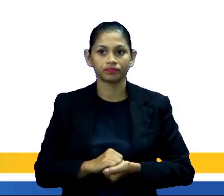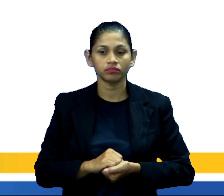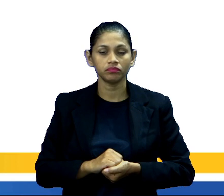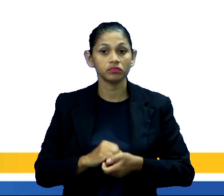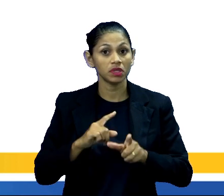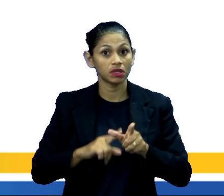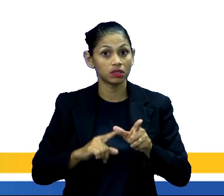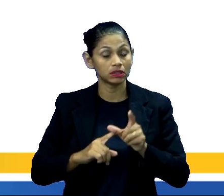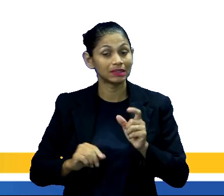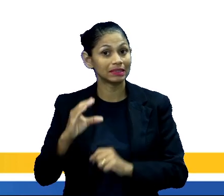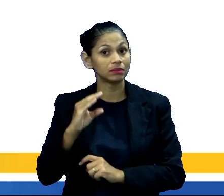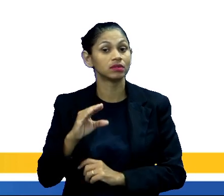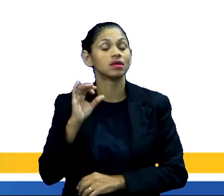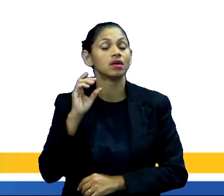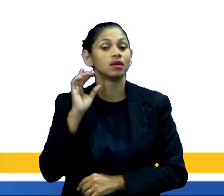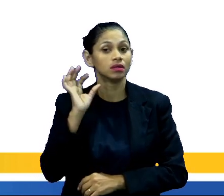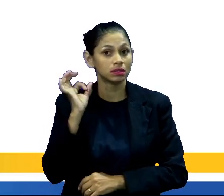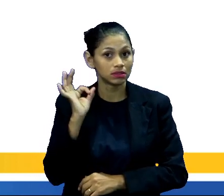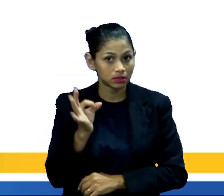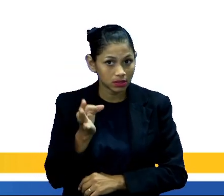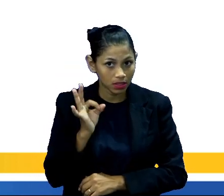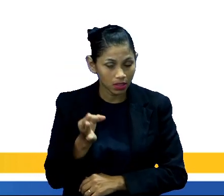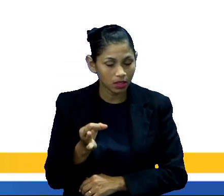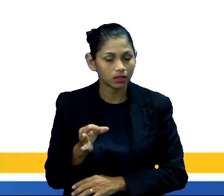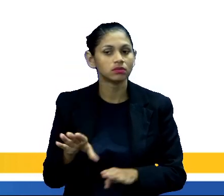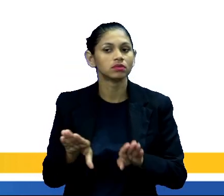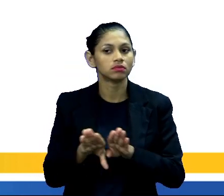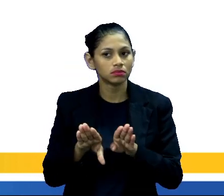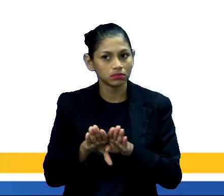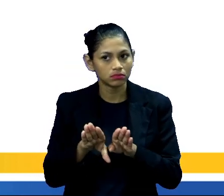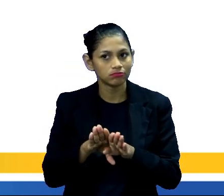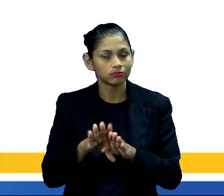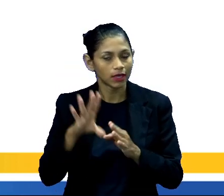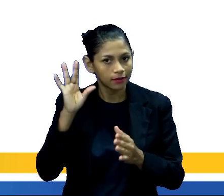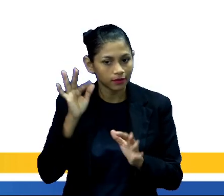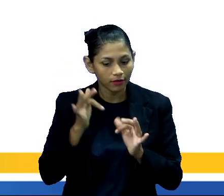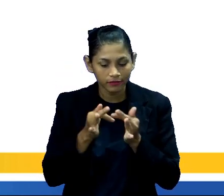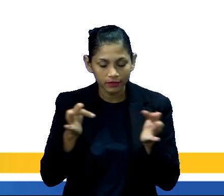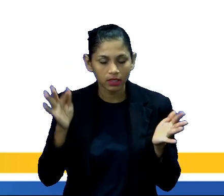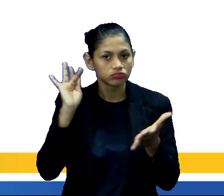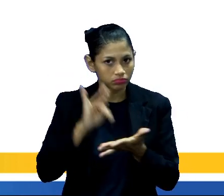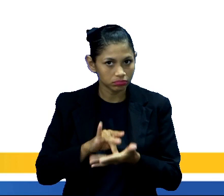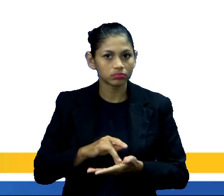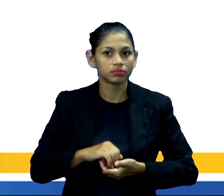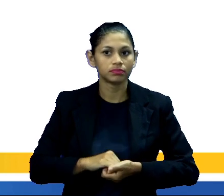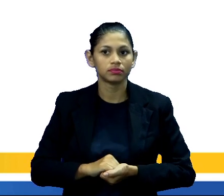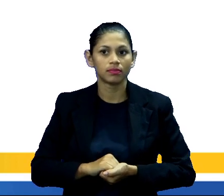Letra C também está correta, uma frase afirmativa.